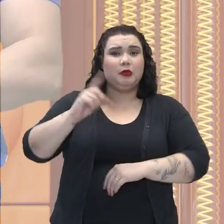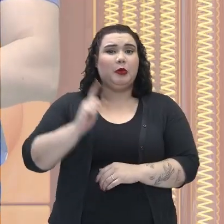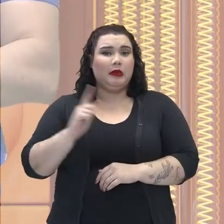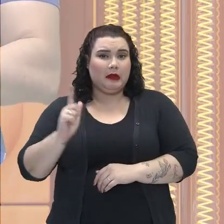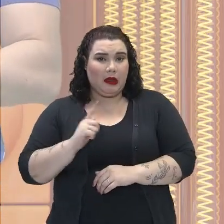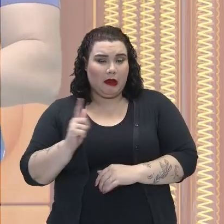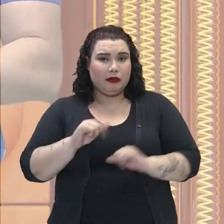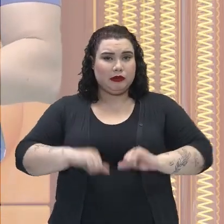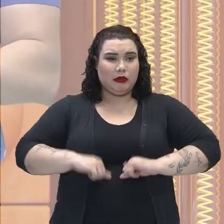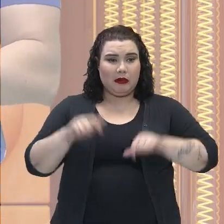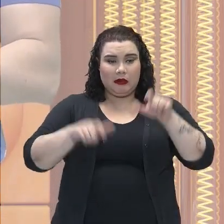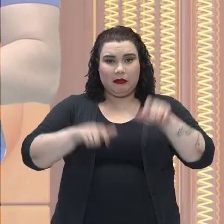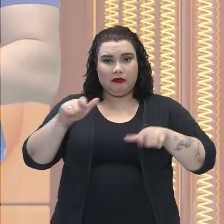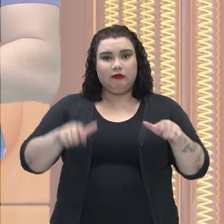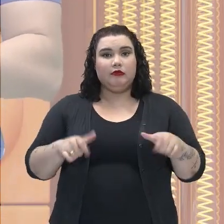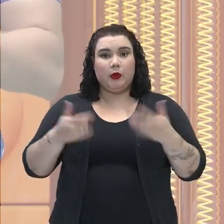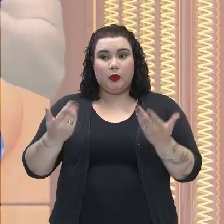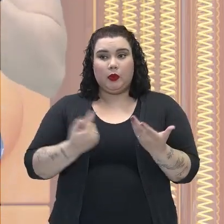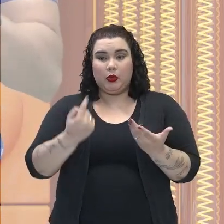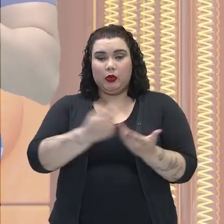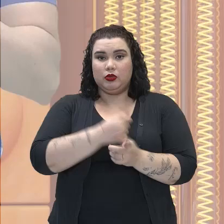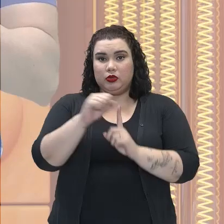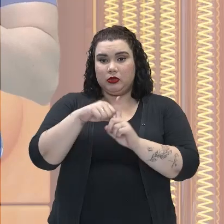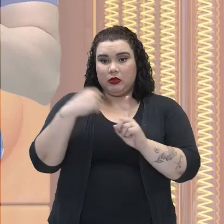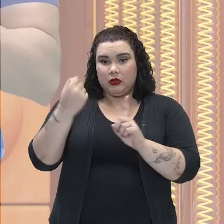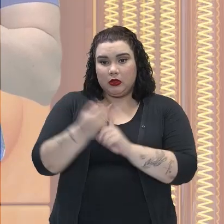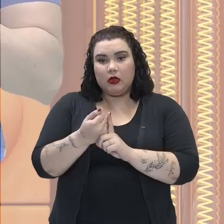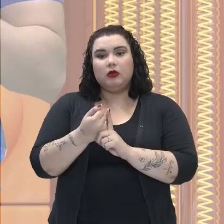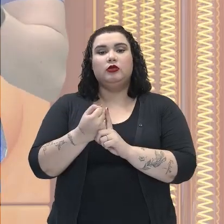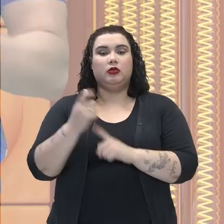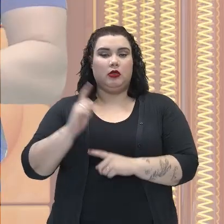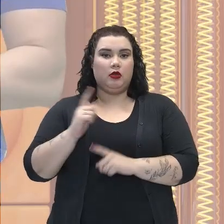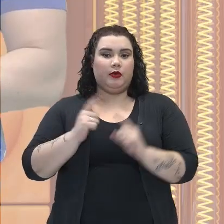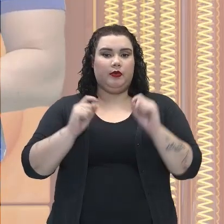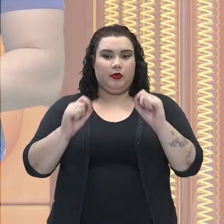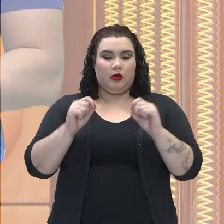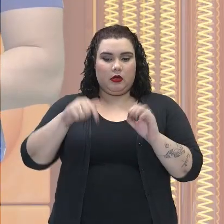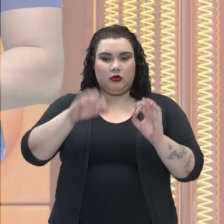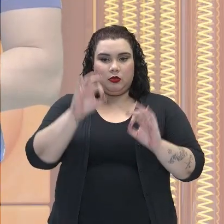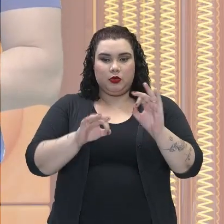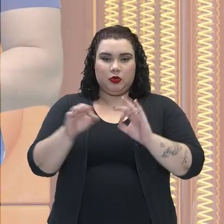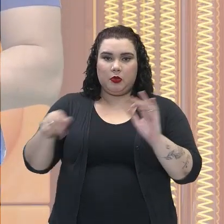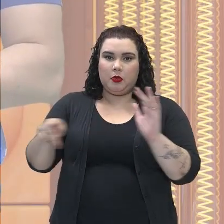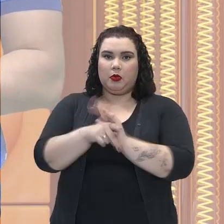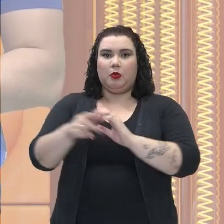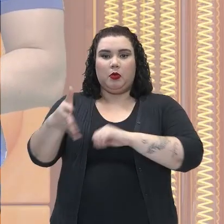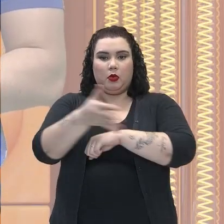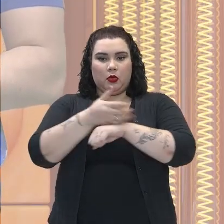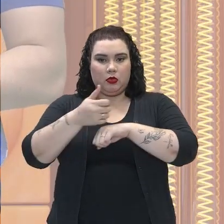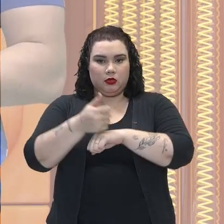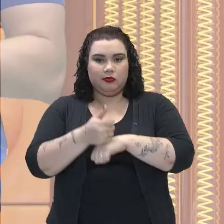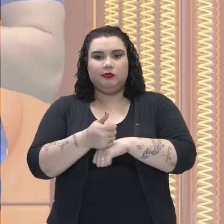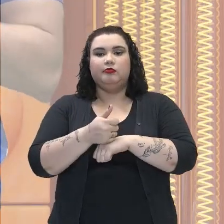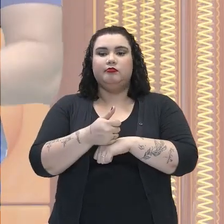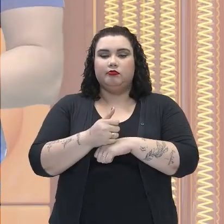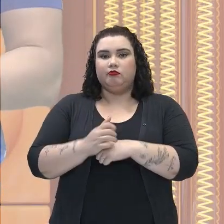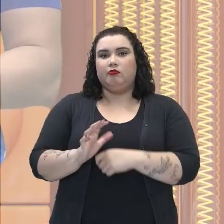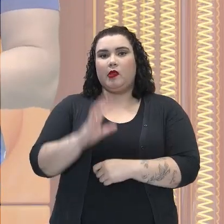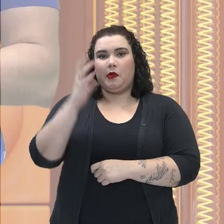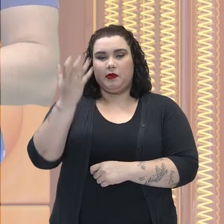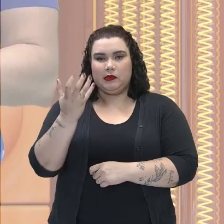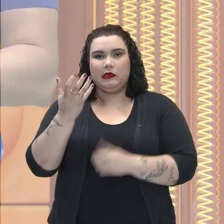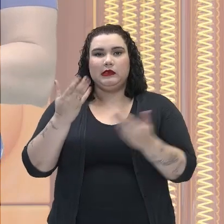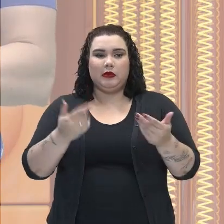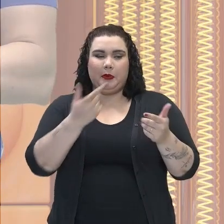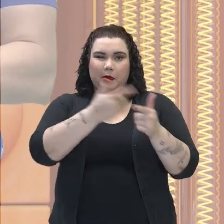que nós temos aqui enquanto sociedade, elas vieram, tá, desse processo de colonização que nós sofremos, que foi bastante